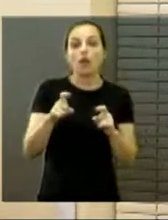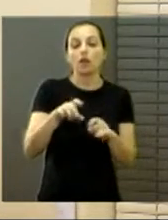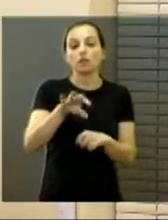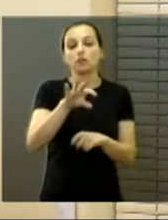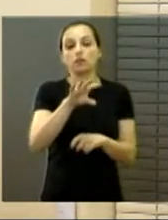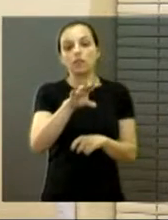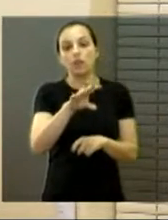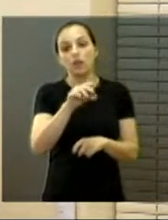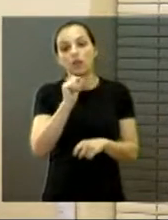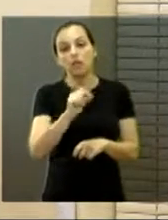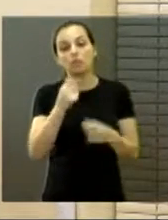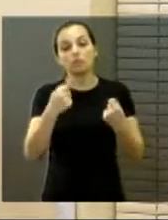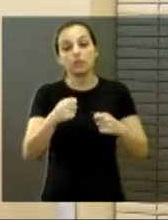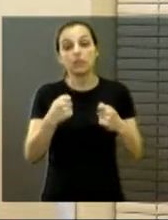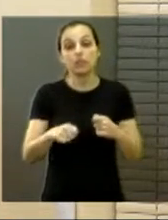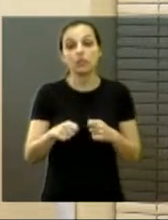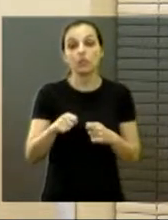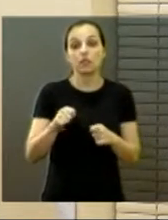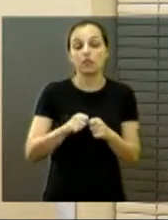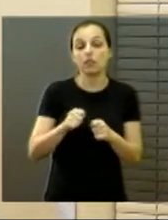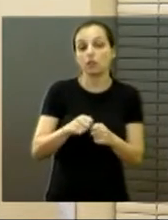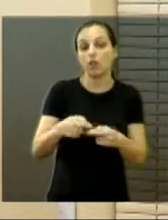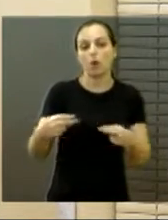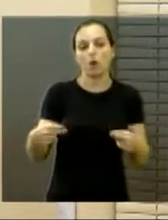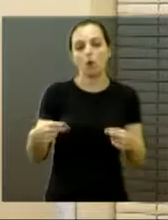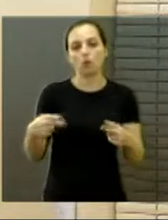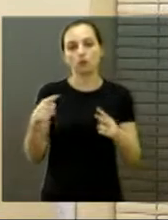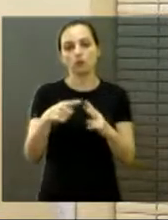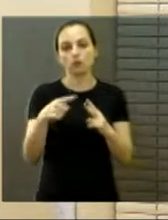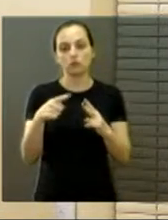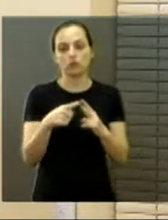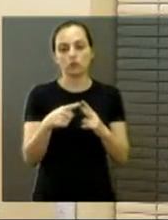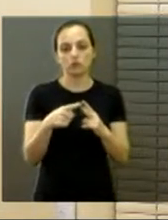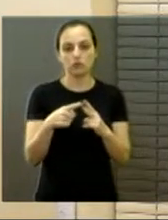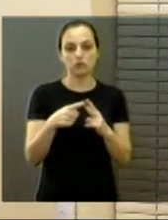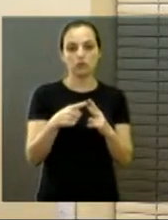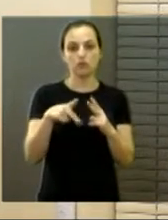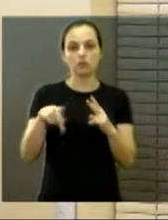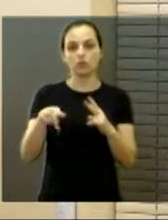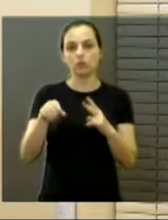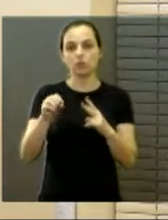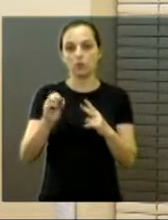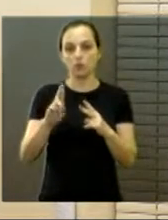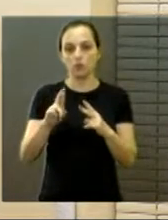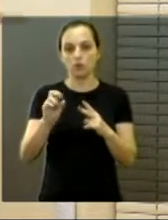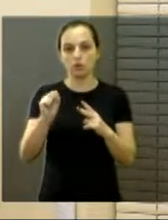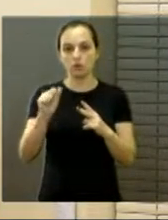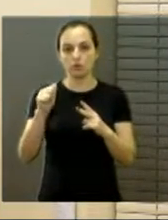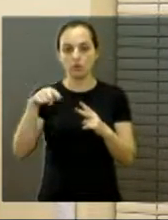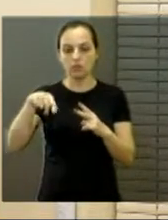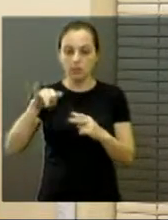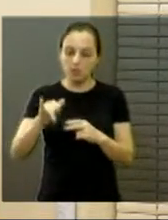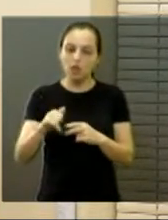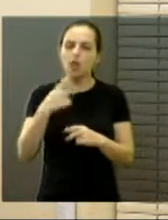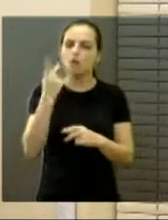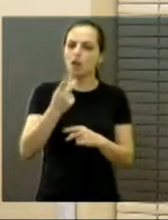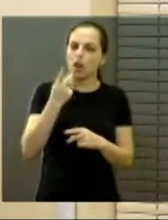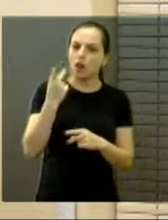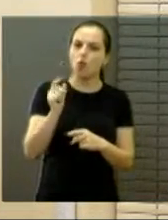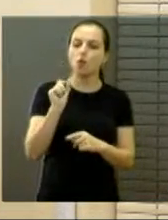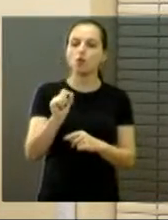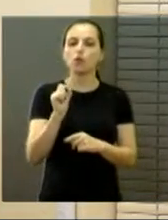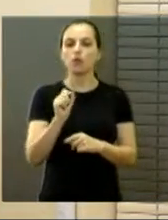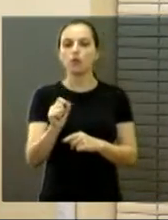alguma atitude. Segundo, o Porçani deu uma explicação pública dizendo que